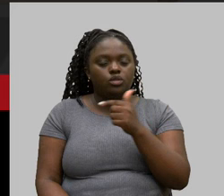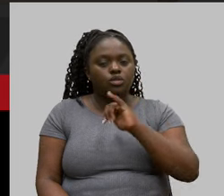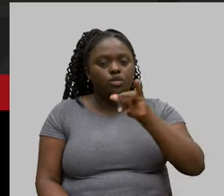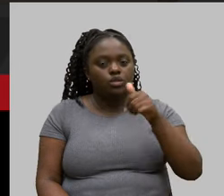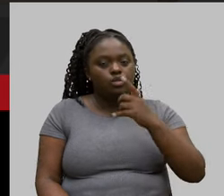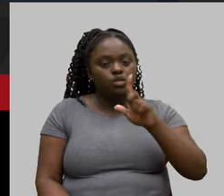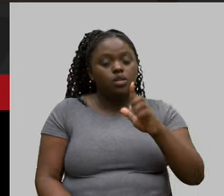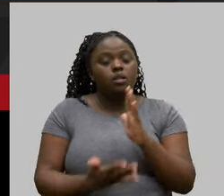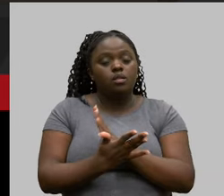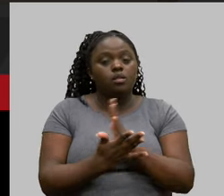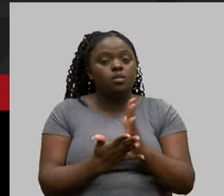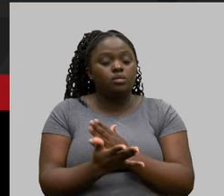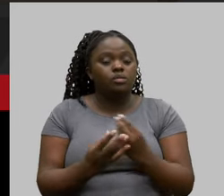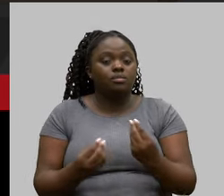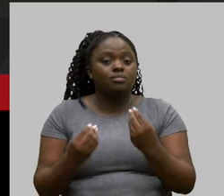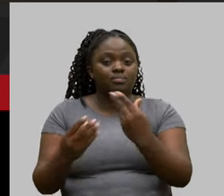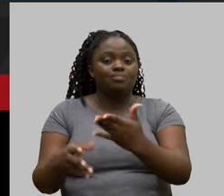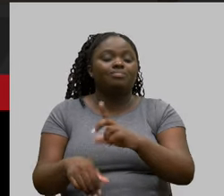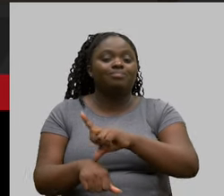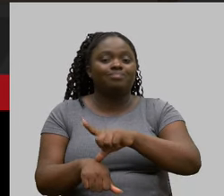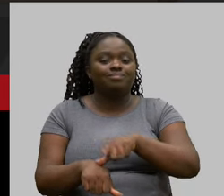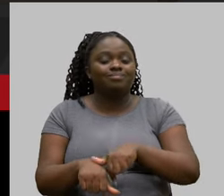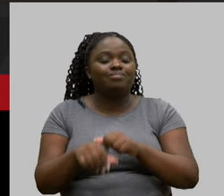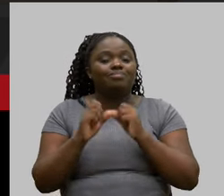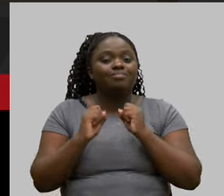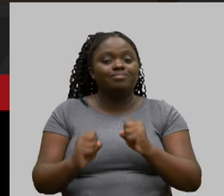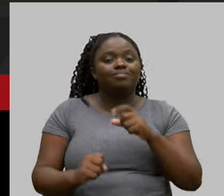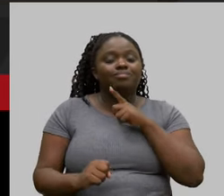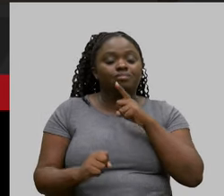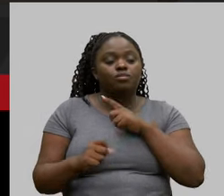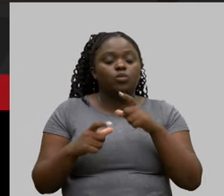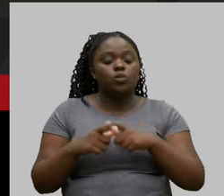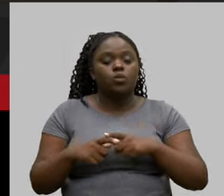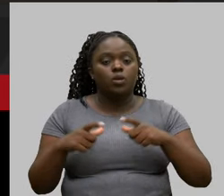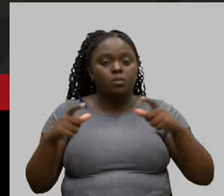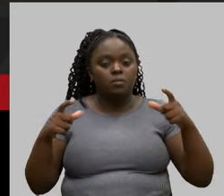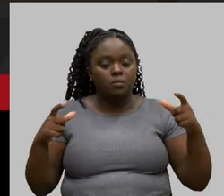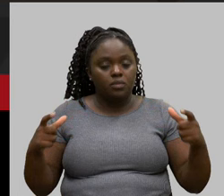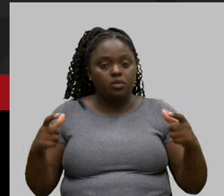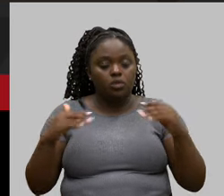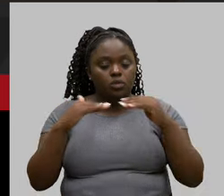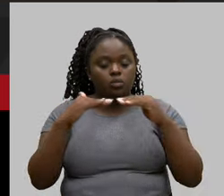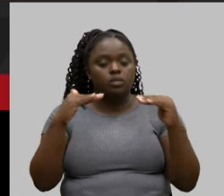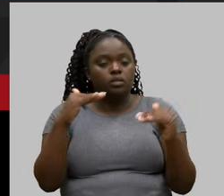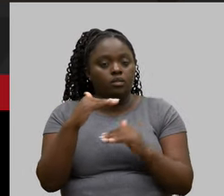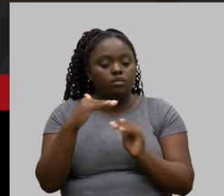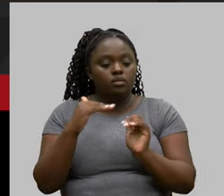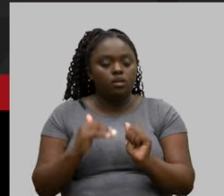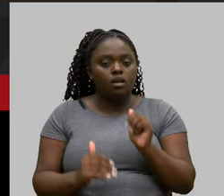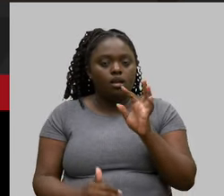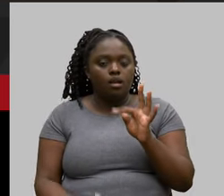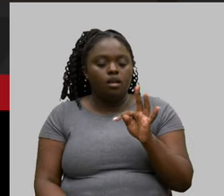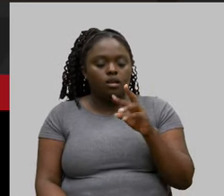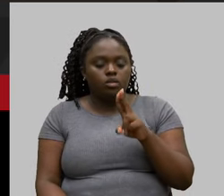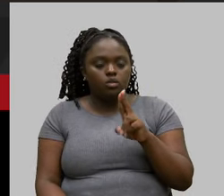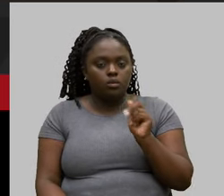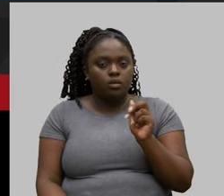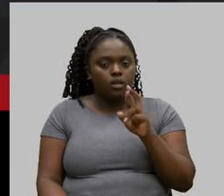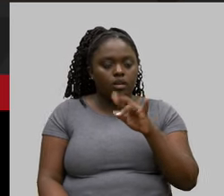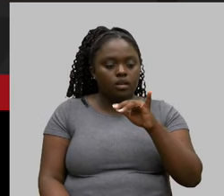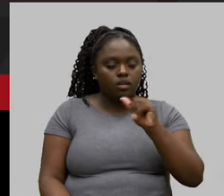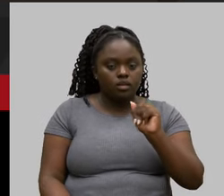certo atraso ela pode acarretar no aumento né do Déficit atuarial que pode vir a comprometer o pagamento dos meus